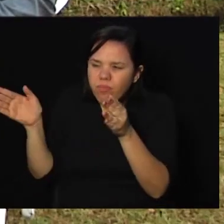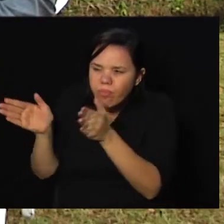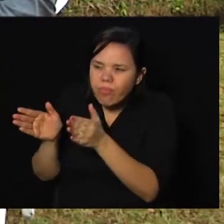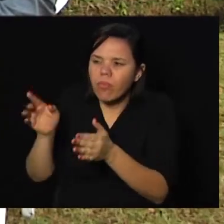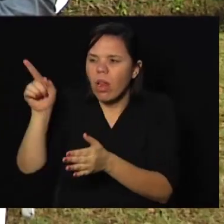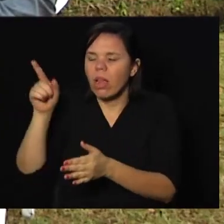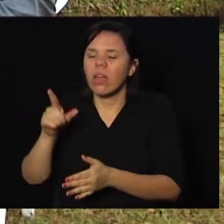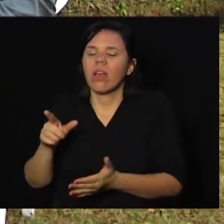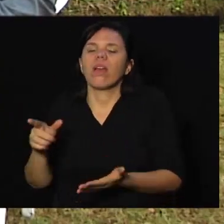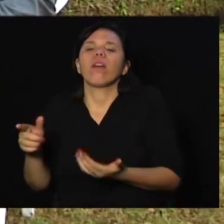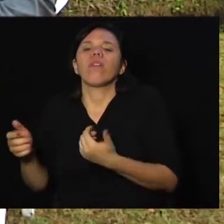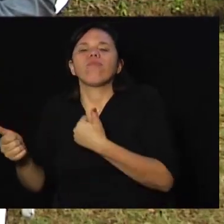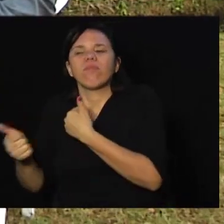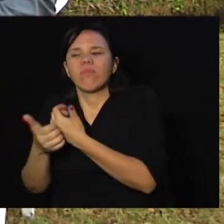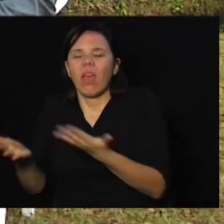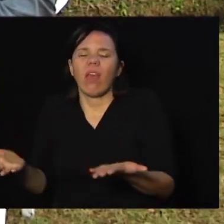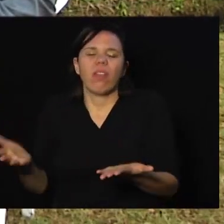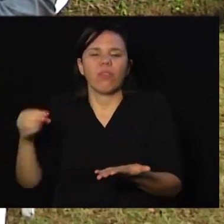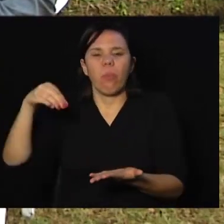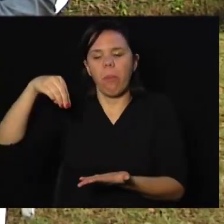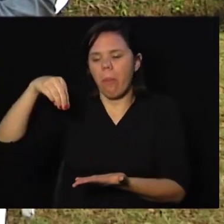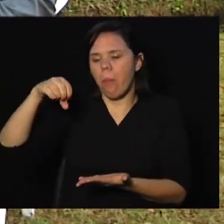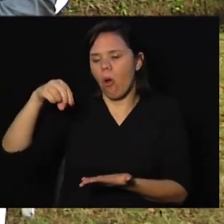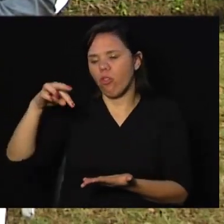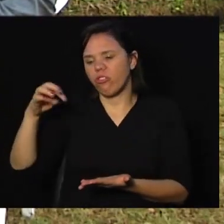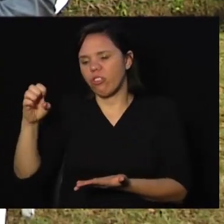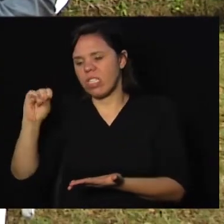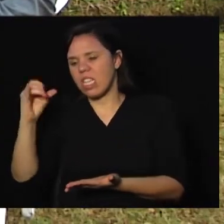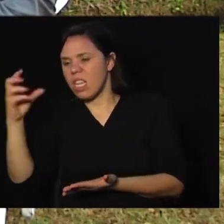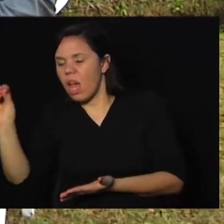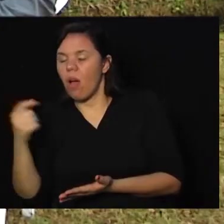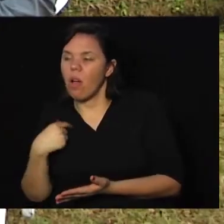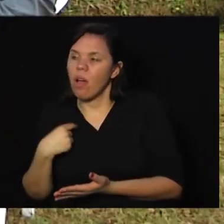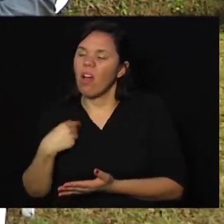dia. E eu achava que ia para